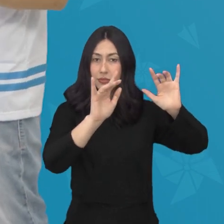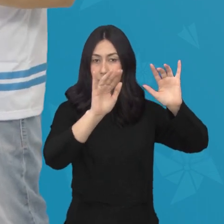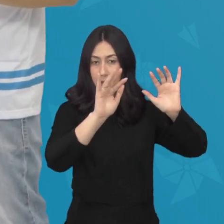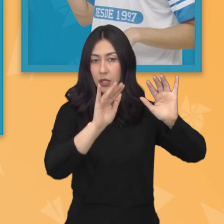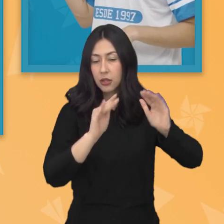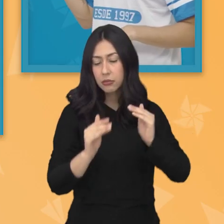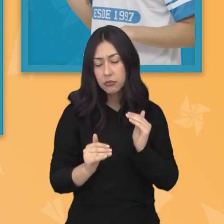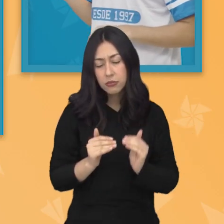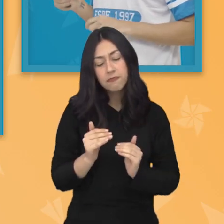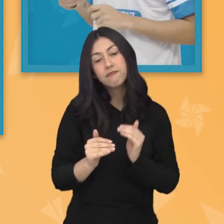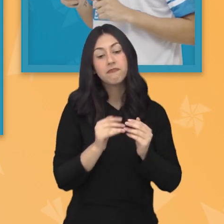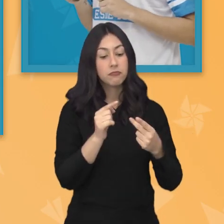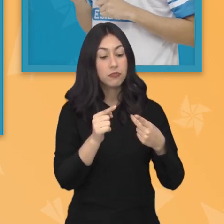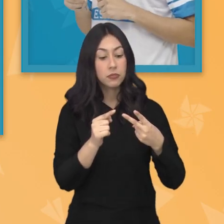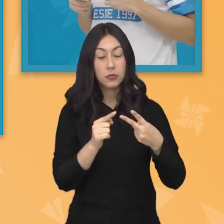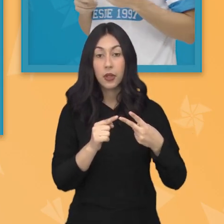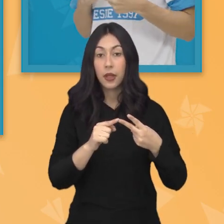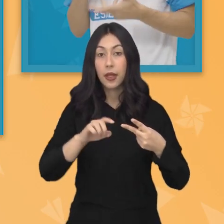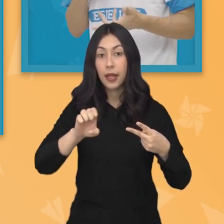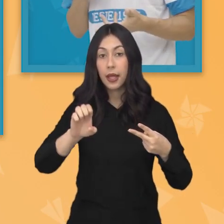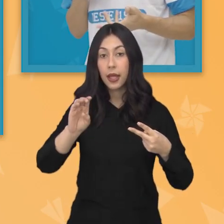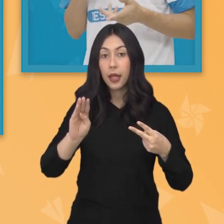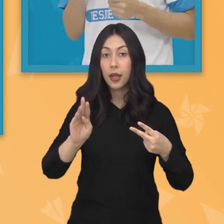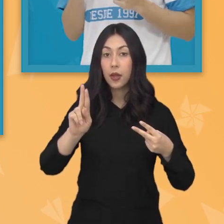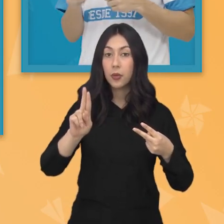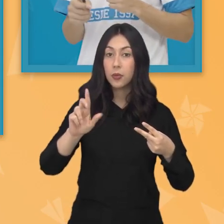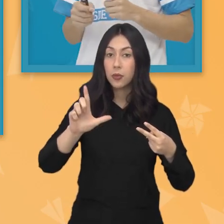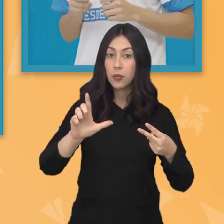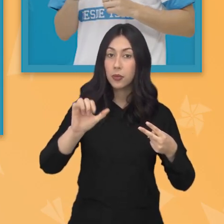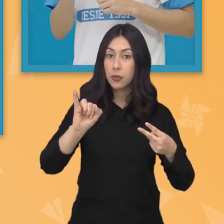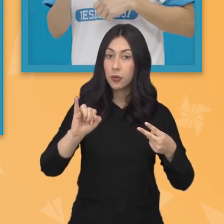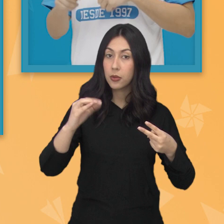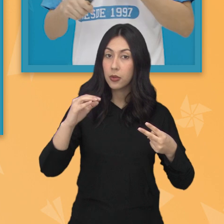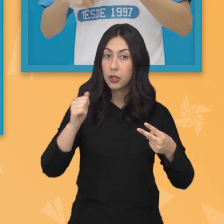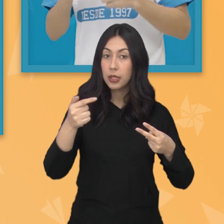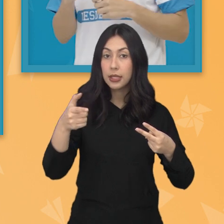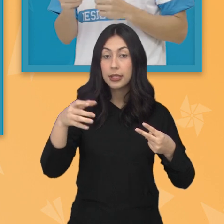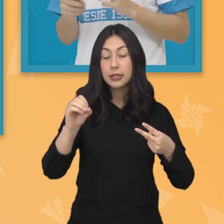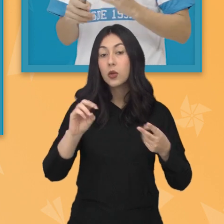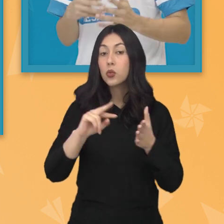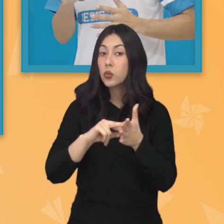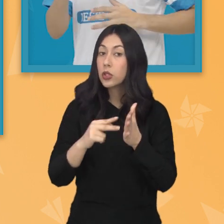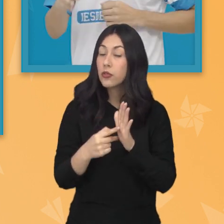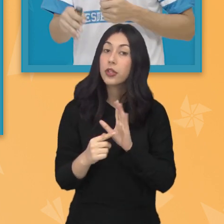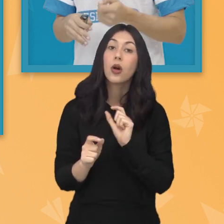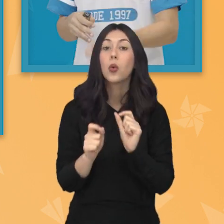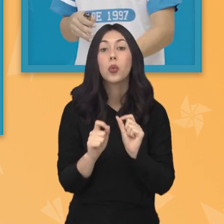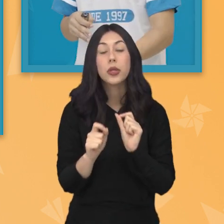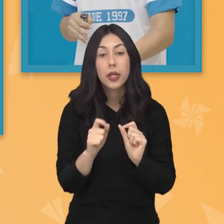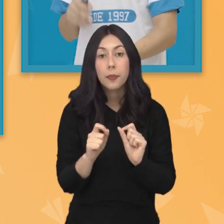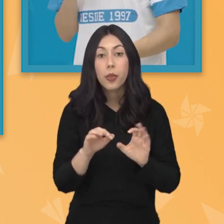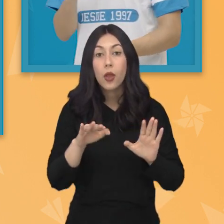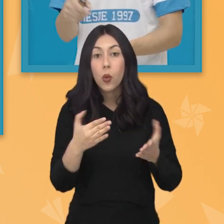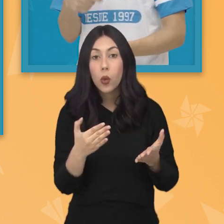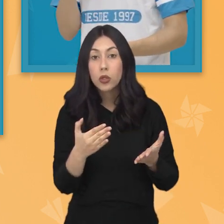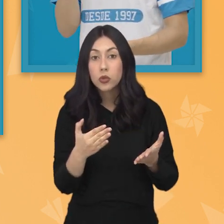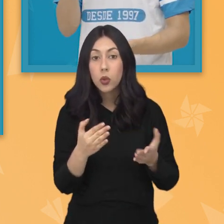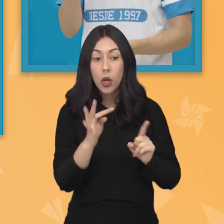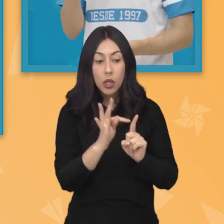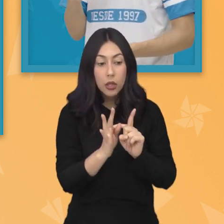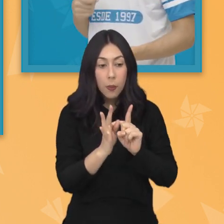si. A ebulição é quando tem uma passagem forçada, ou seja, tem algum sistema, alguma coisa interferindo ali